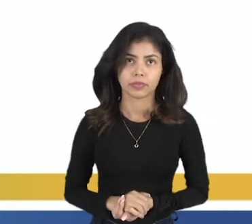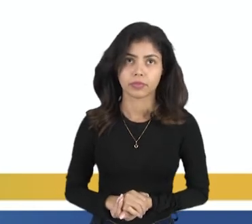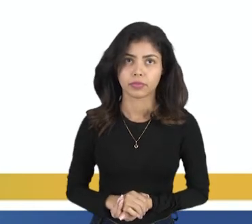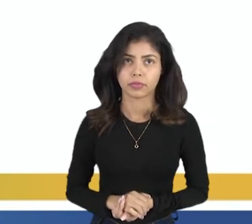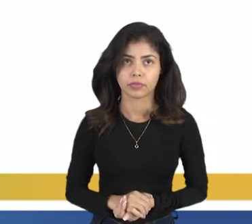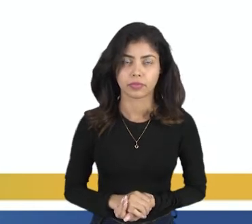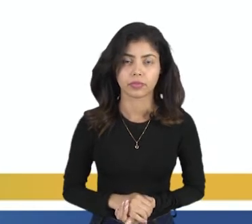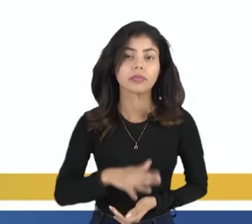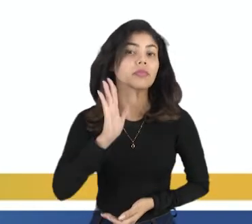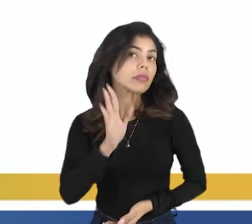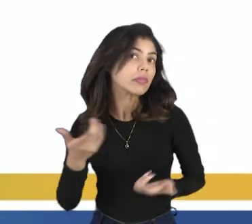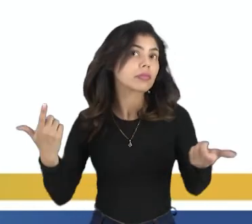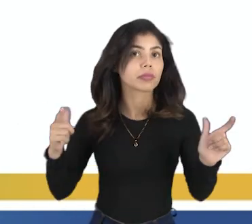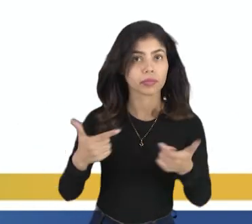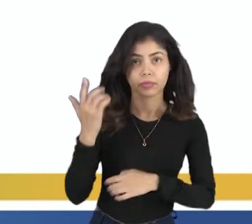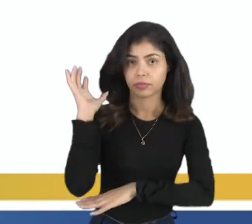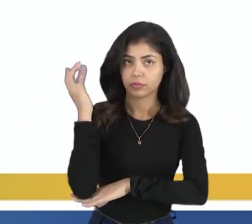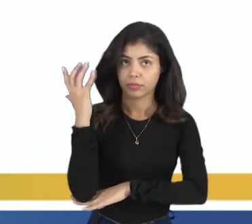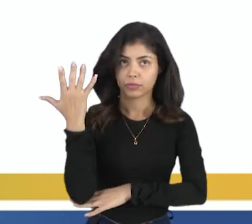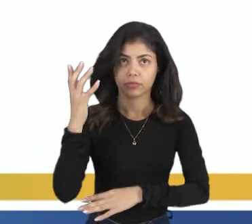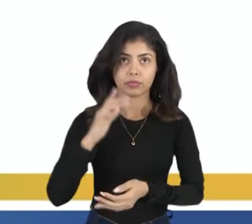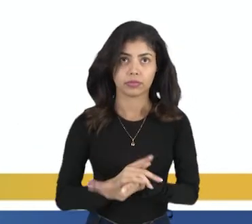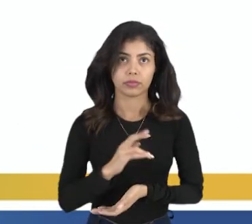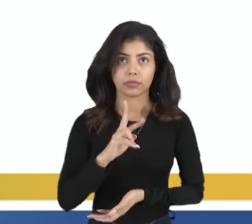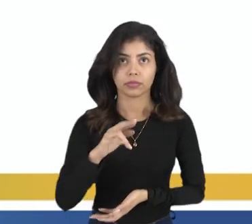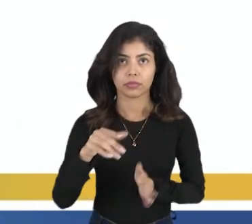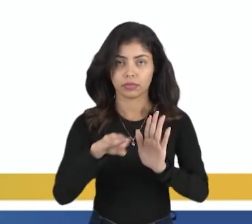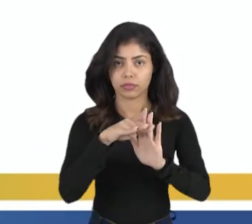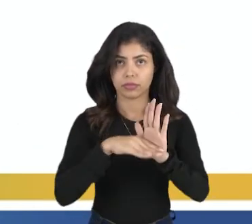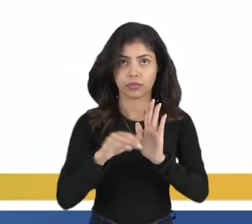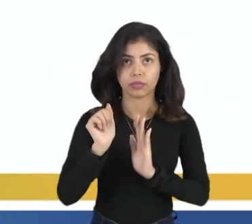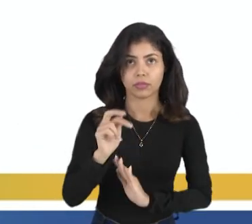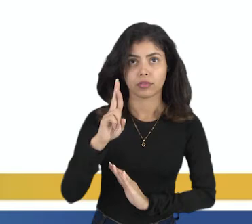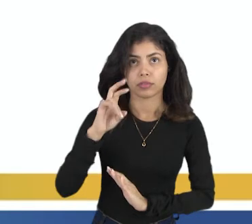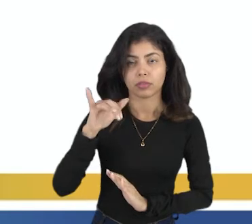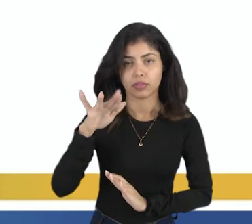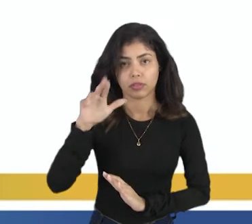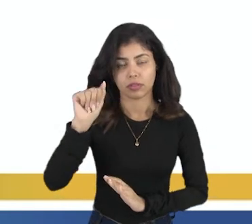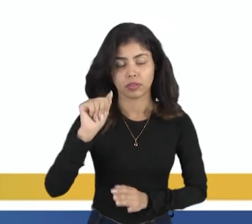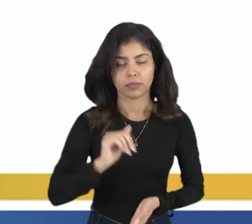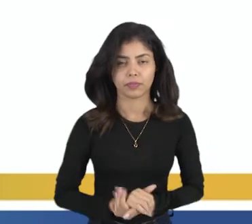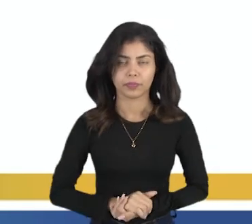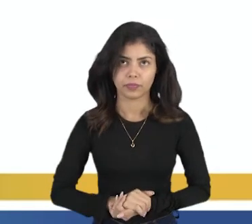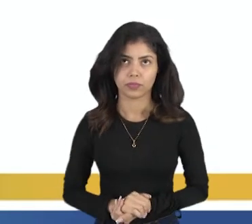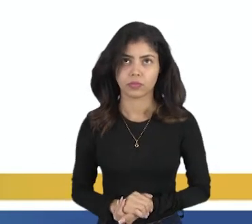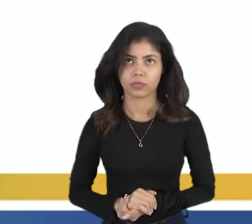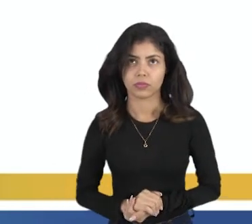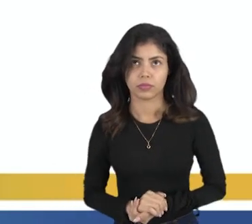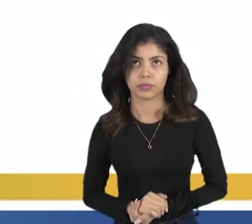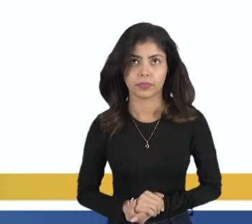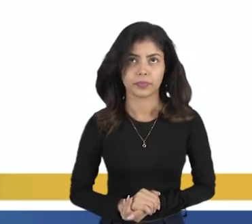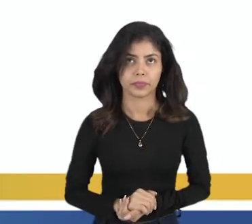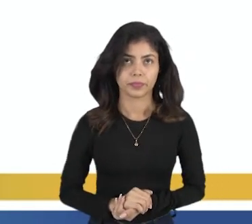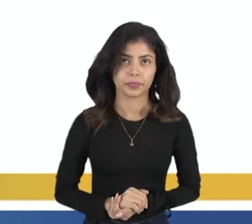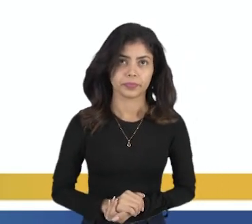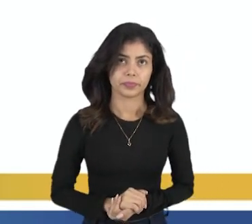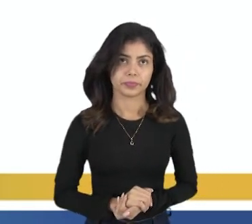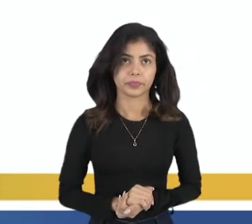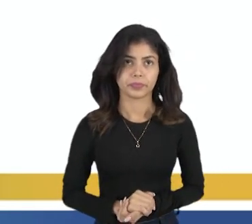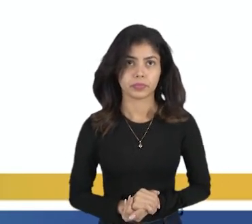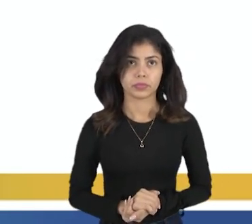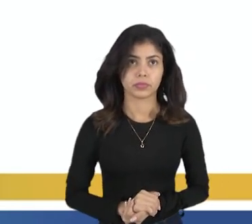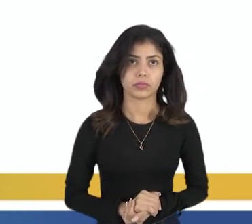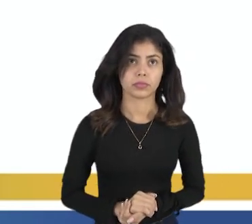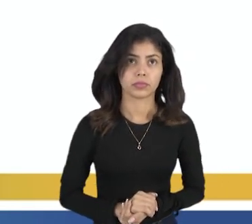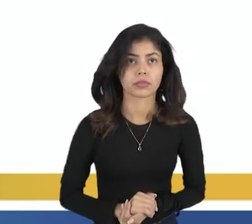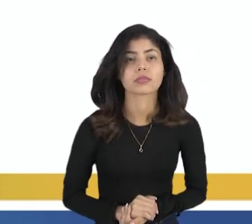alternativa falsa, né? Já que a menor das árvores listadas aí, segundo o gráfico, é a aroeira, né? E a